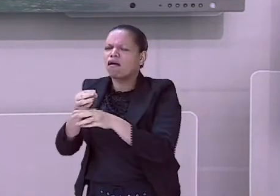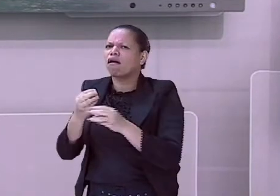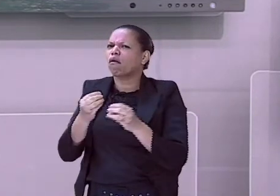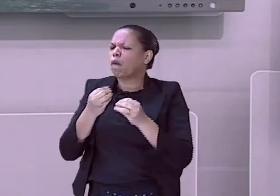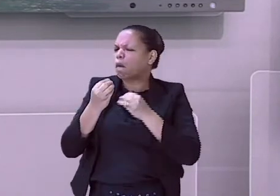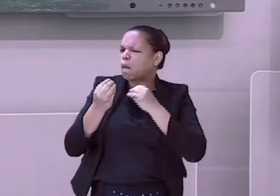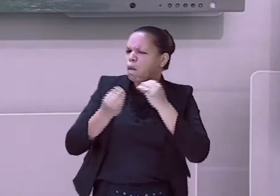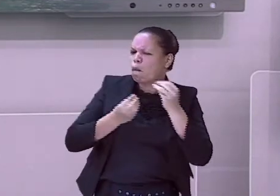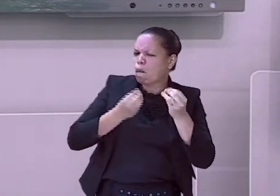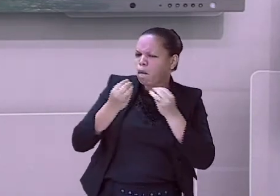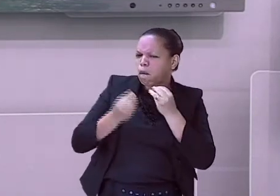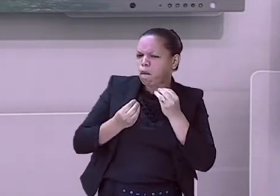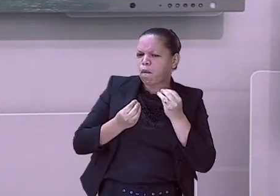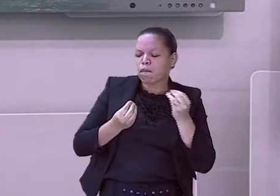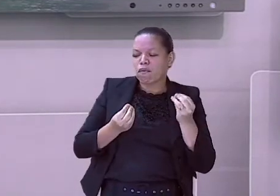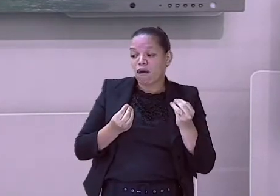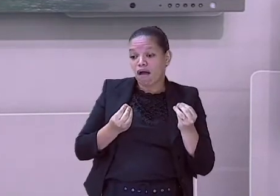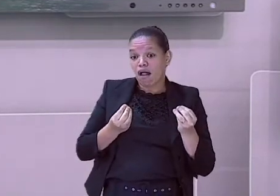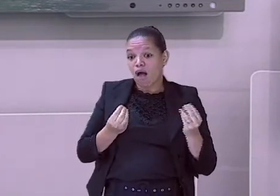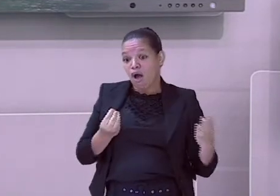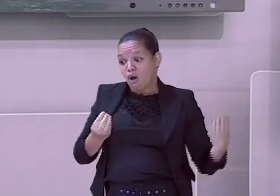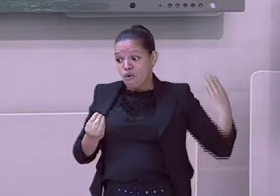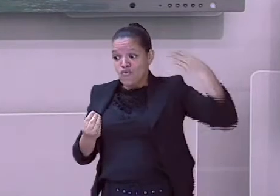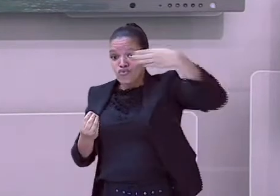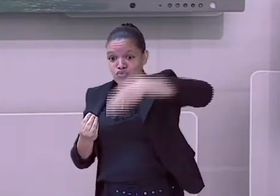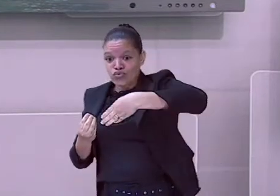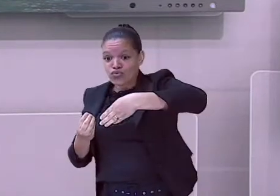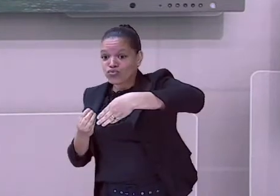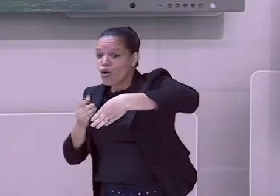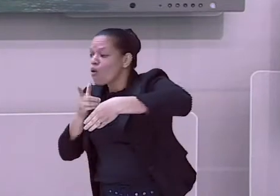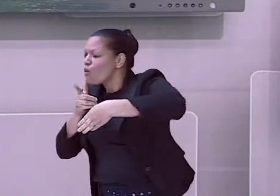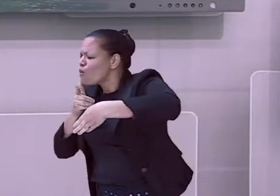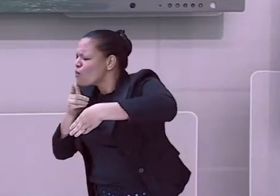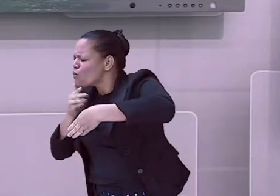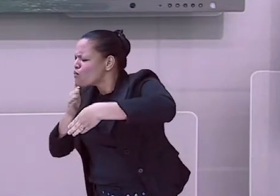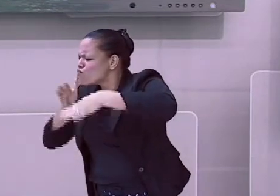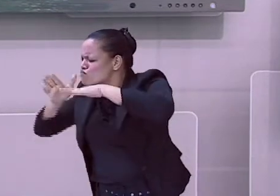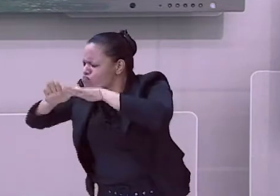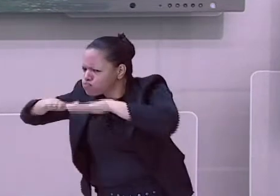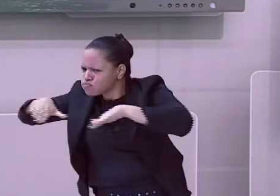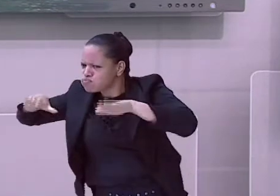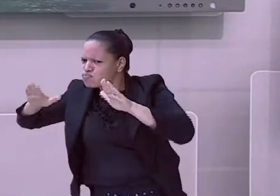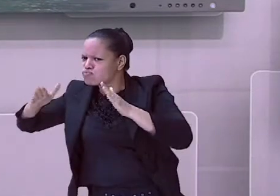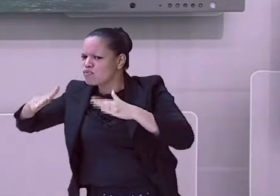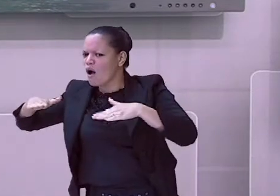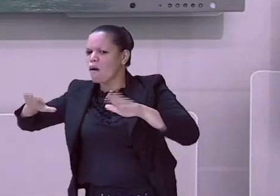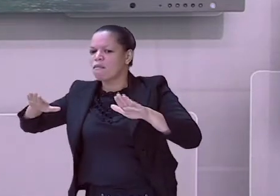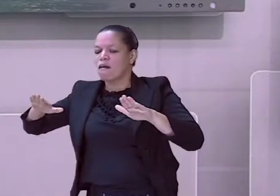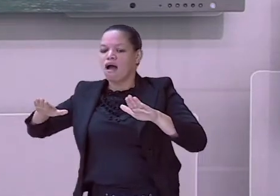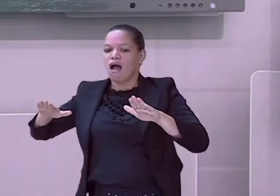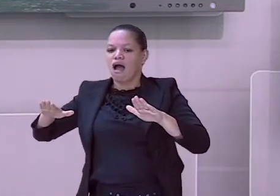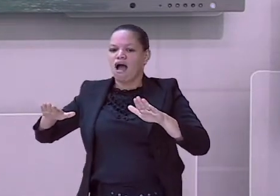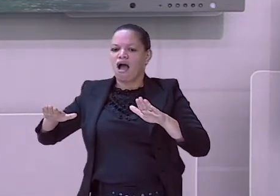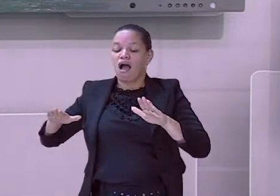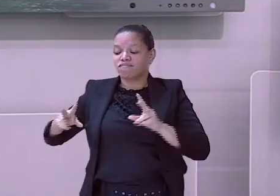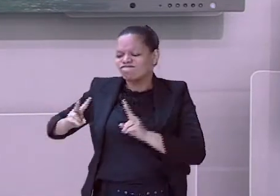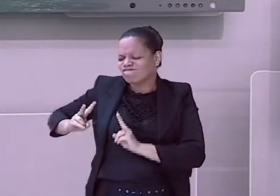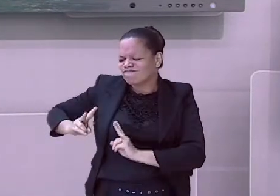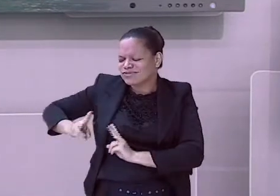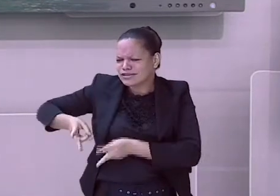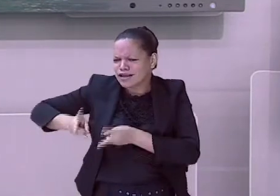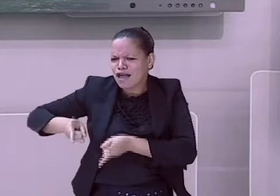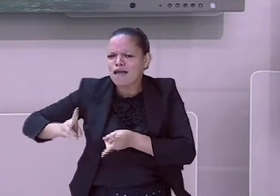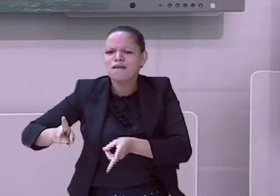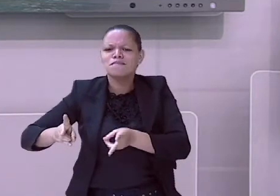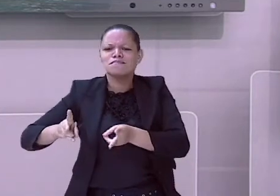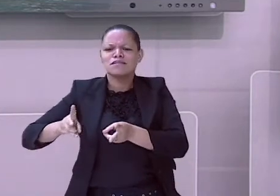ao mar, aquele trabalho coletivo, uma ajudando a outra, e nós sabemos também pelo texto que